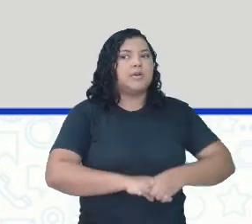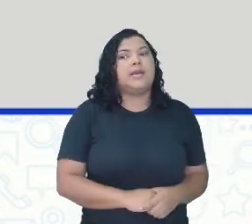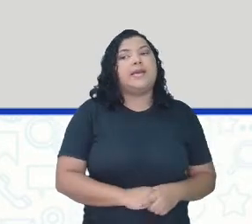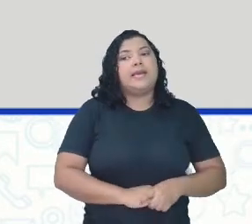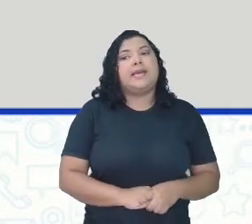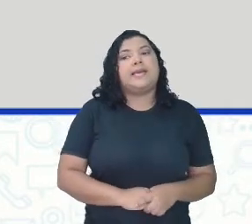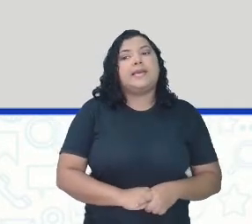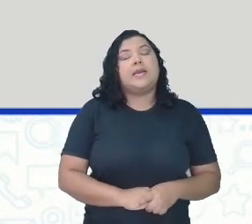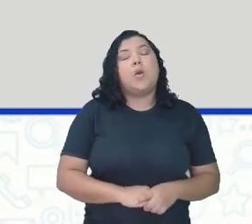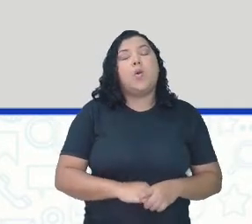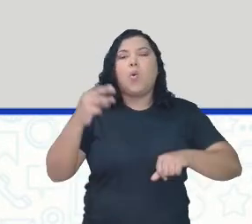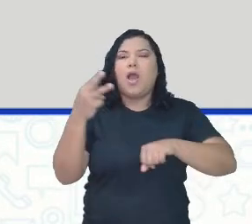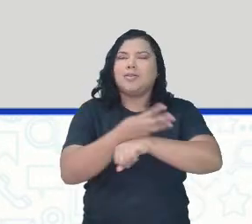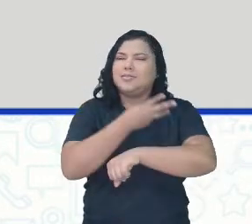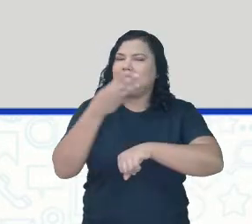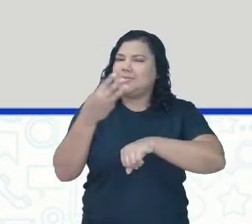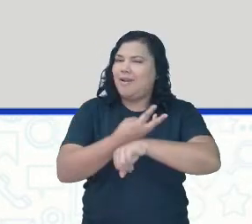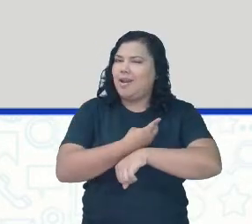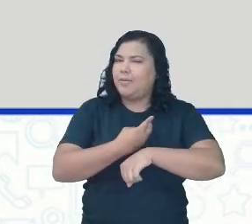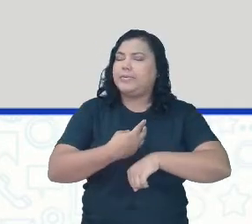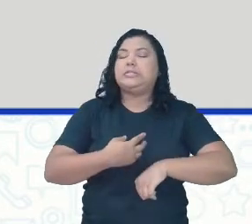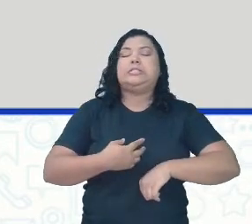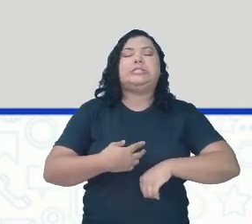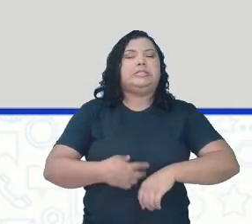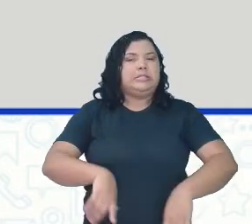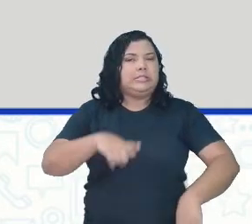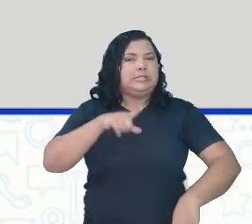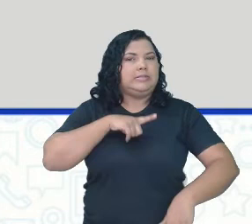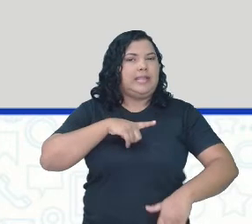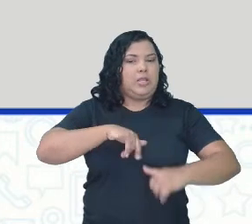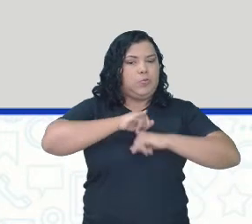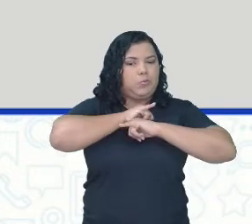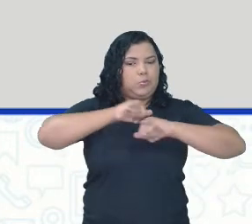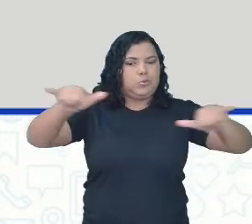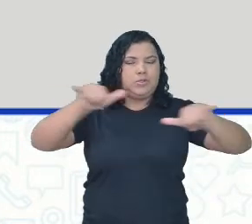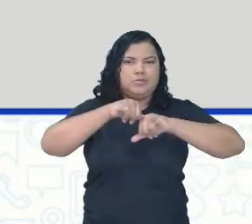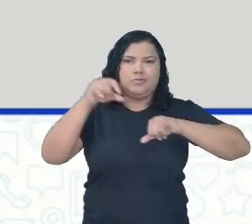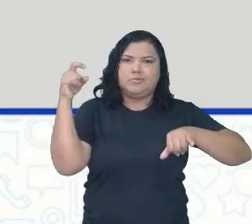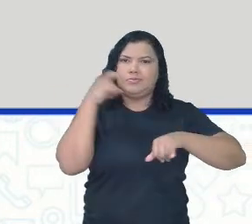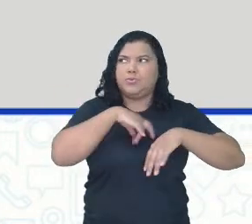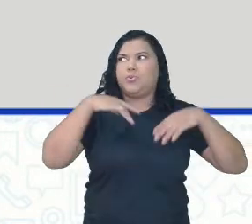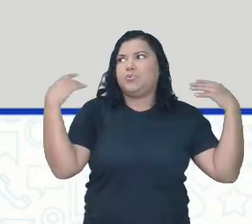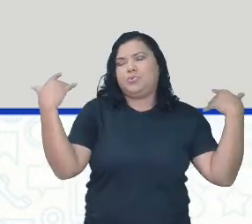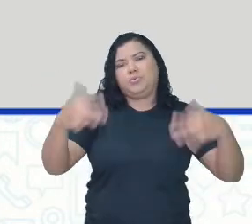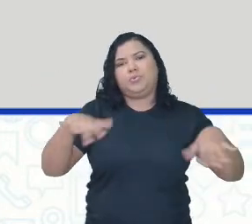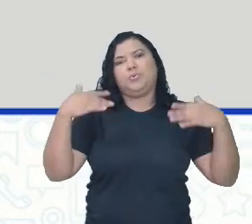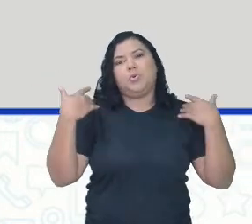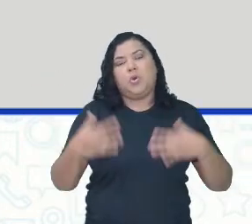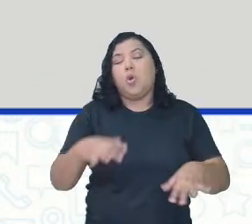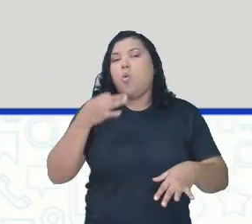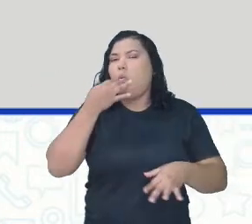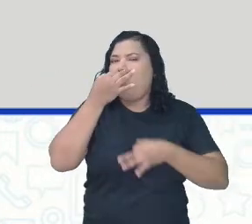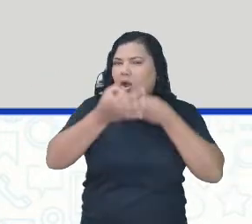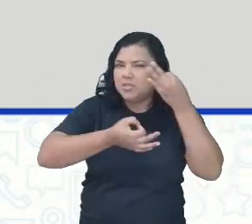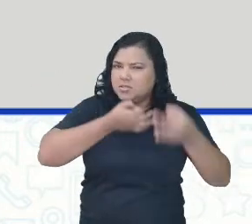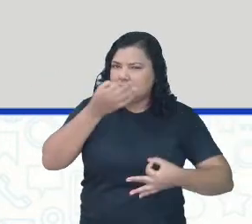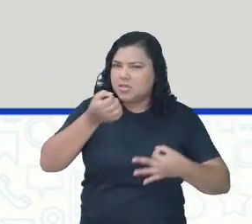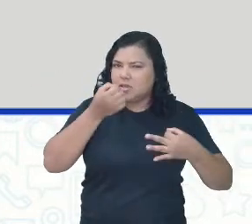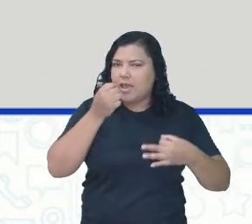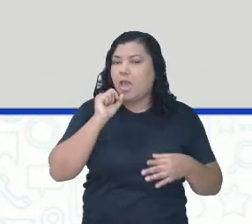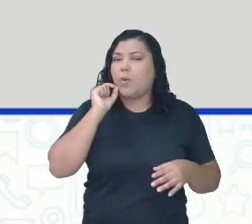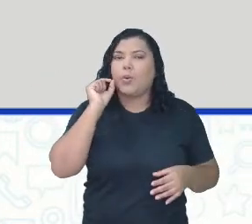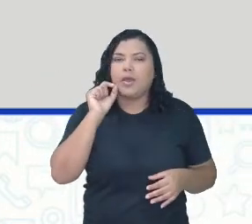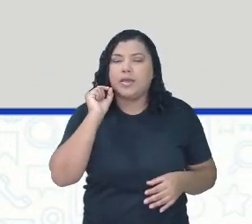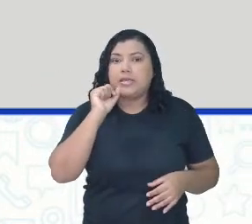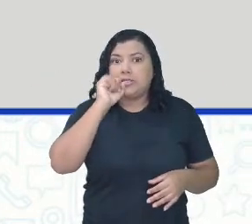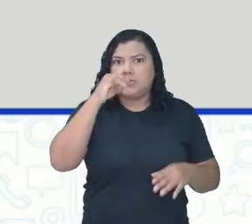mais se espalham é o WhatsApp. Uma dica importante que é dada no episódio é não repassar